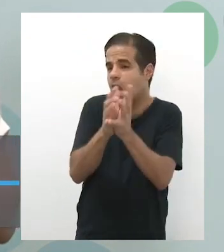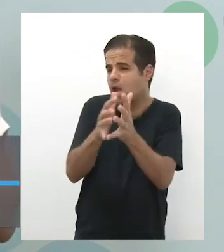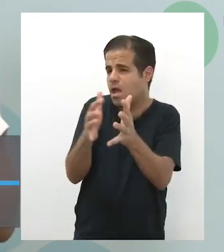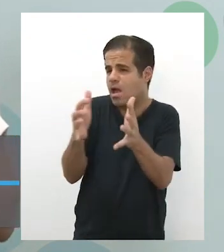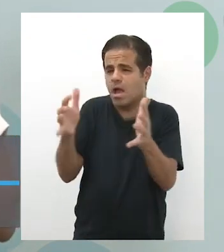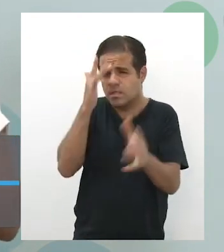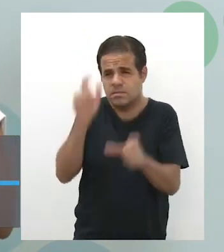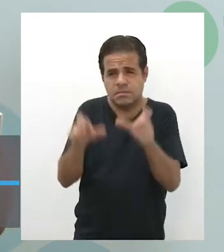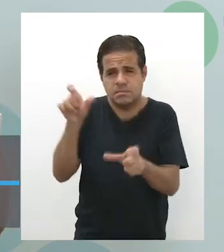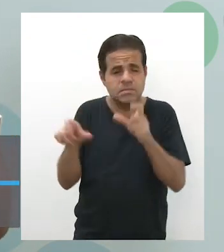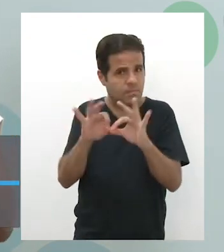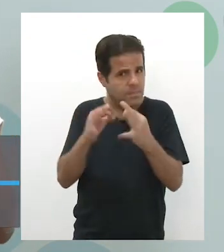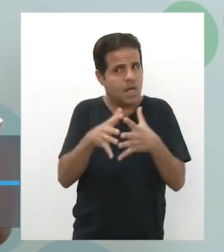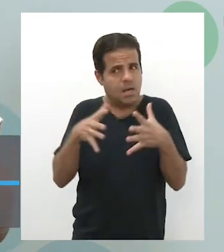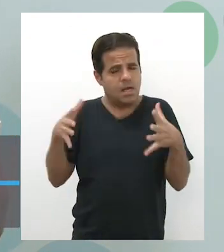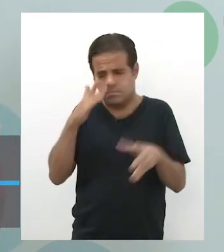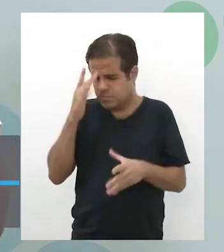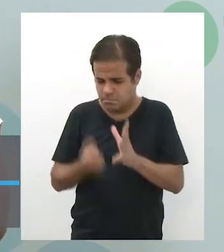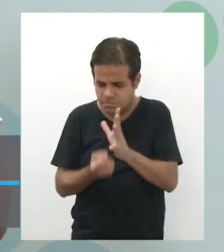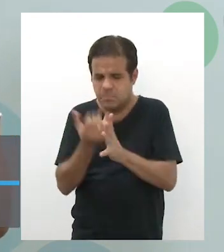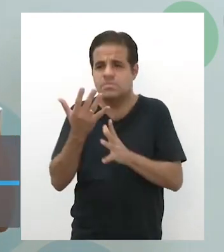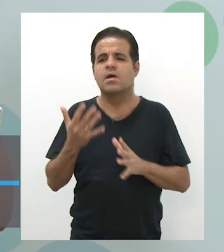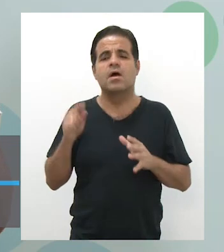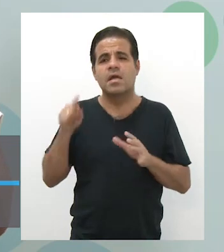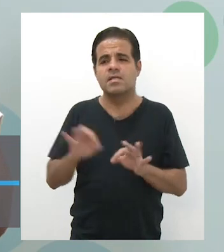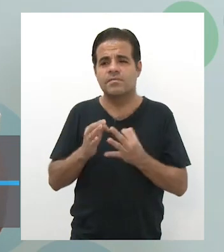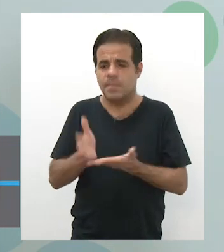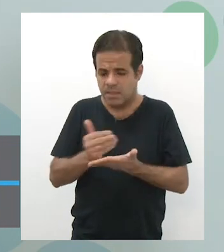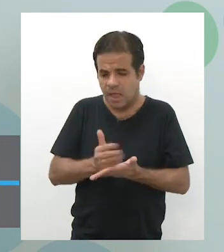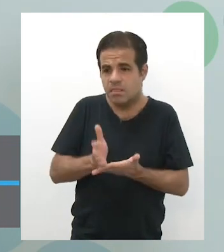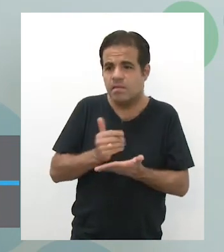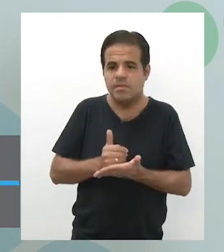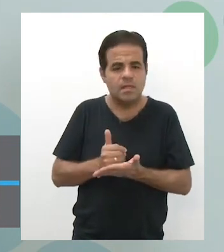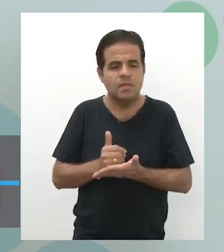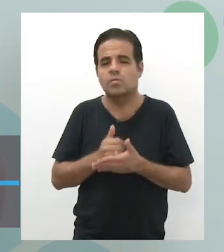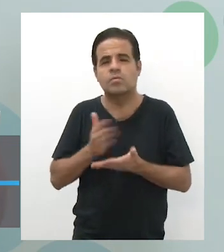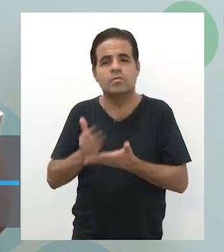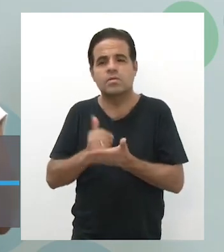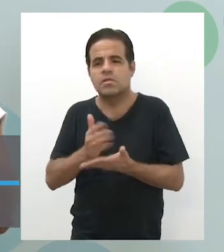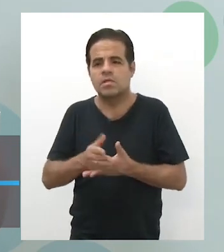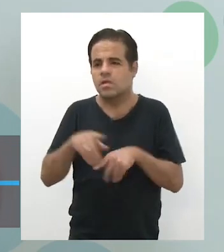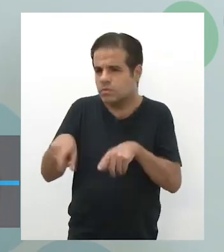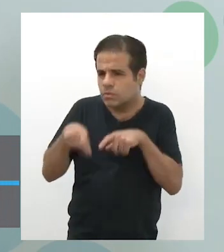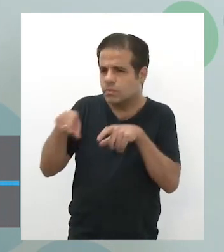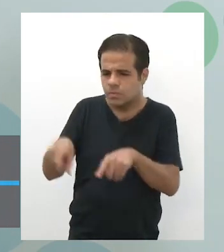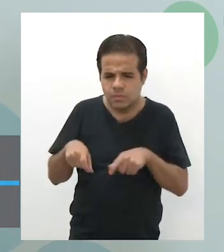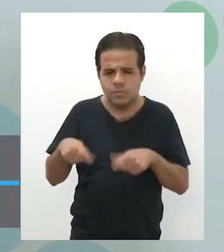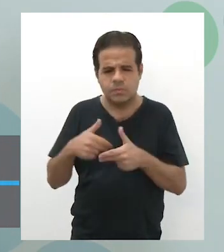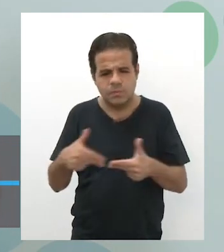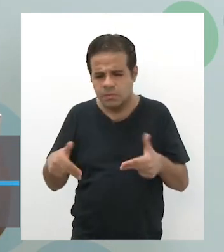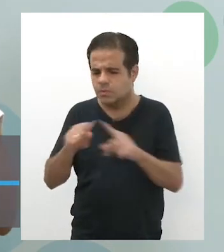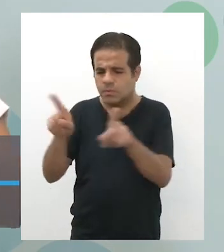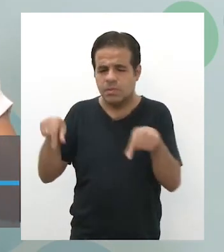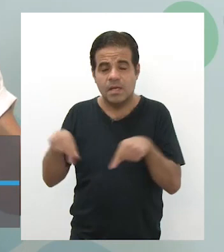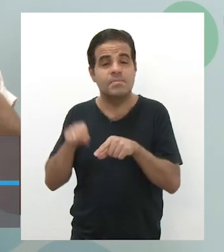grande, uma família grande. E essa família, ela está dividindo a agricultura, o terreno. Só